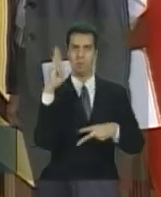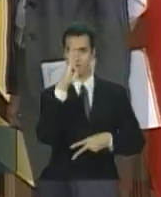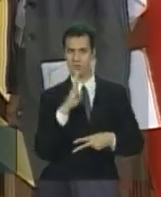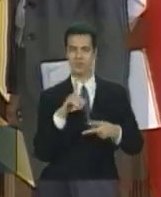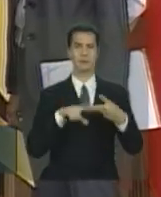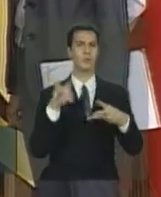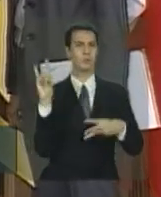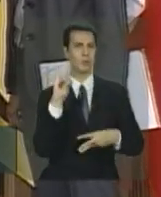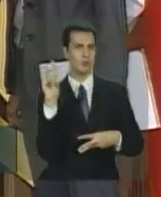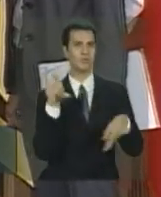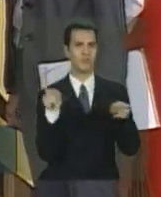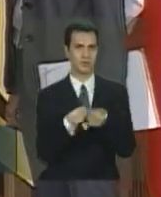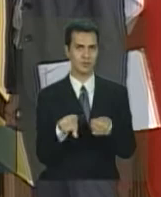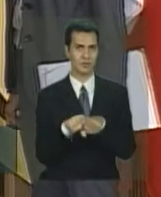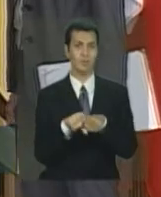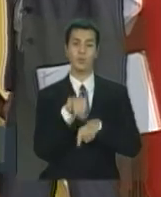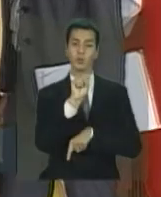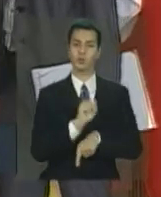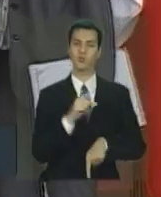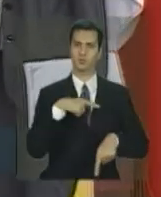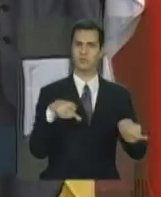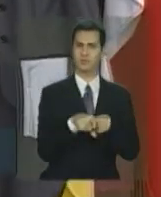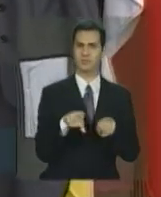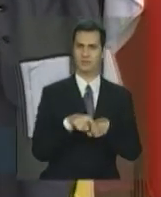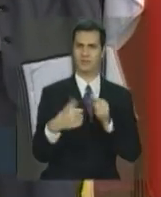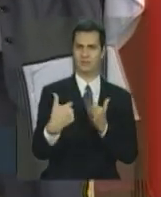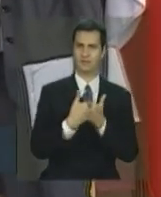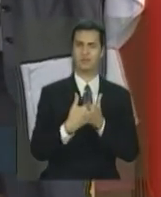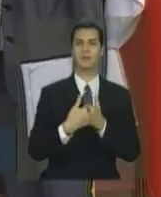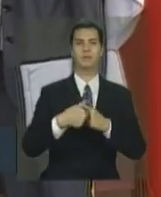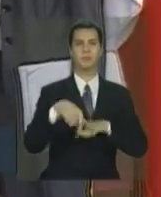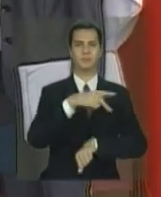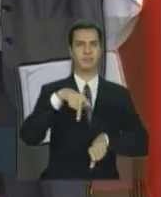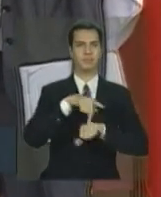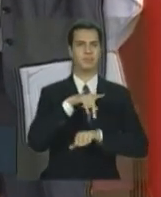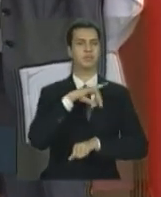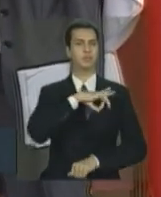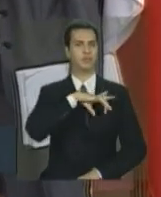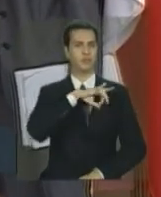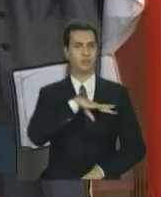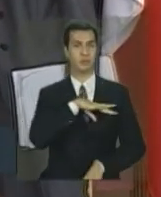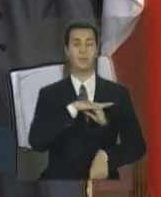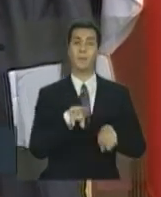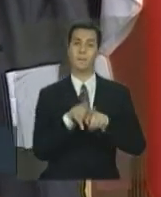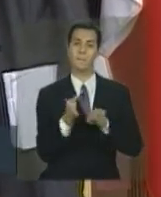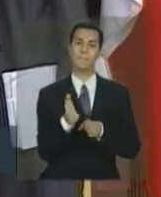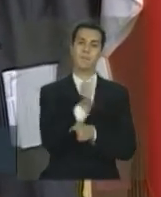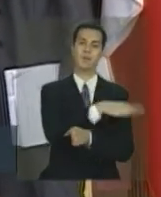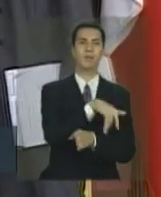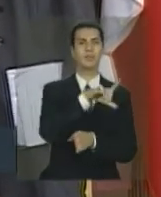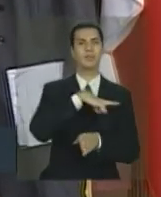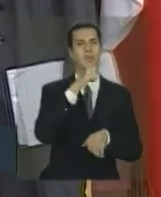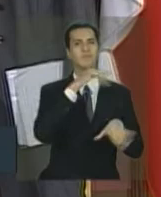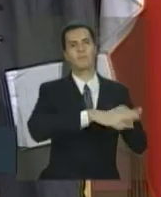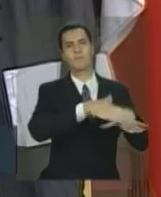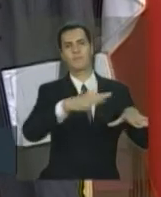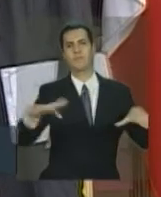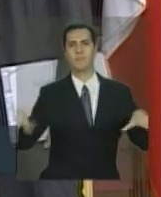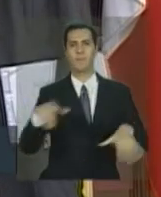Bolívia, ao sul pelo Chile, seu litoral a oeste é banhado pelo Oceano Pacífico.